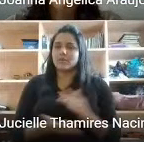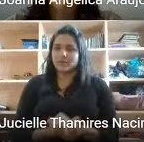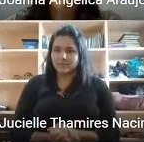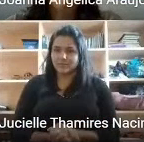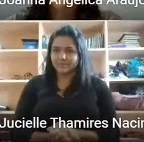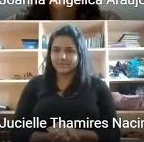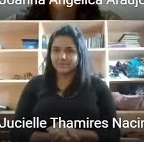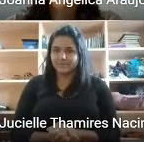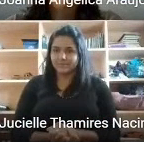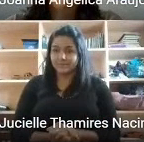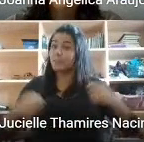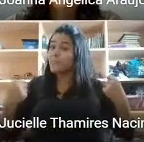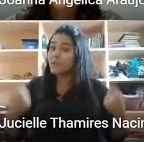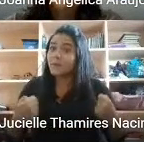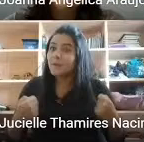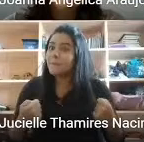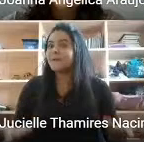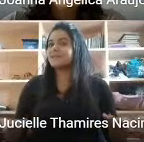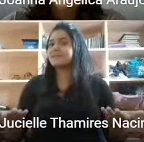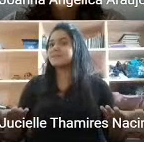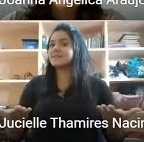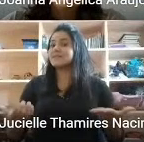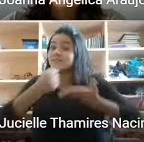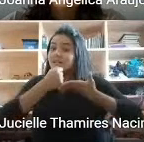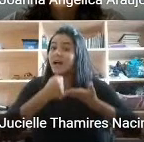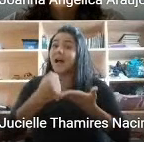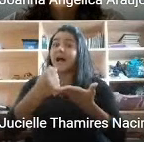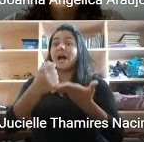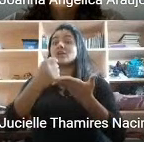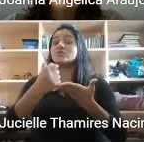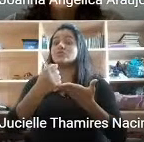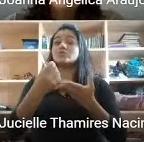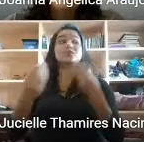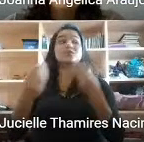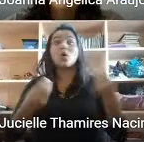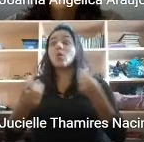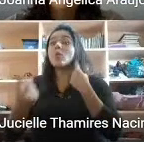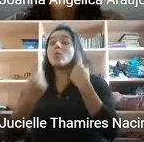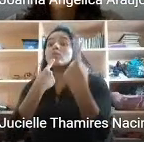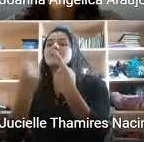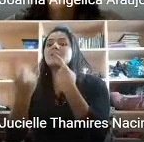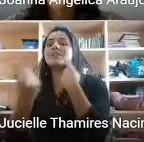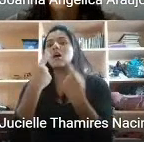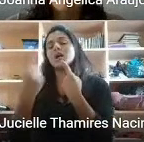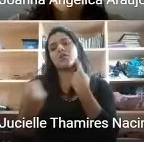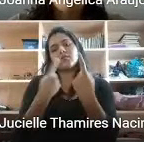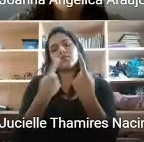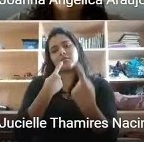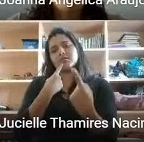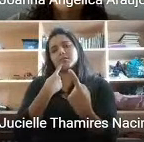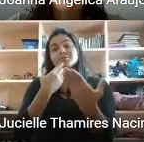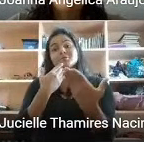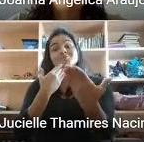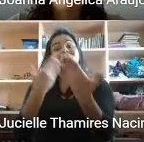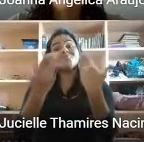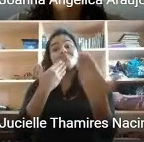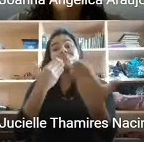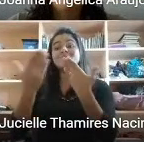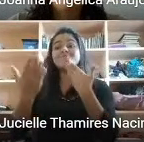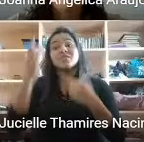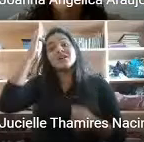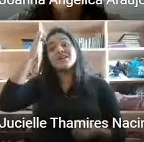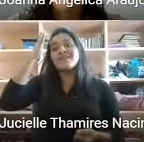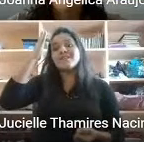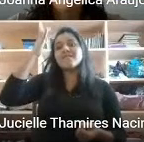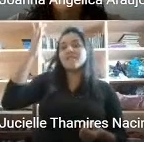bem disso. Como é que eu dialogo, como é que eu faço chegar à população essas informações de uma maneira inteligível, de uma maneira que não seja